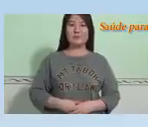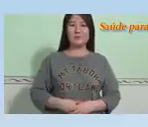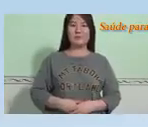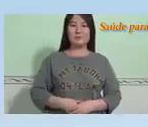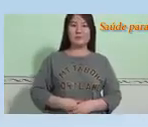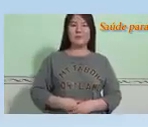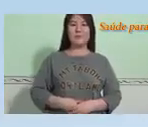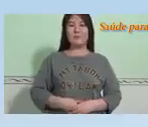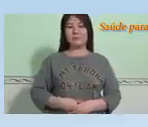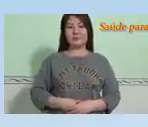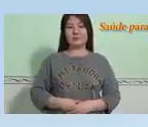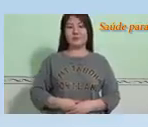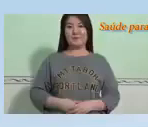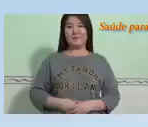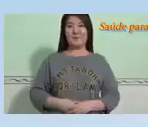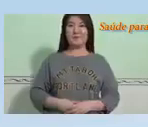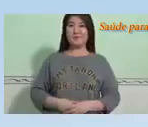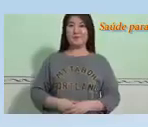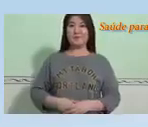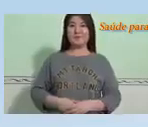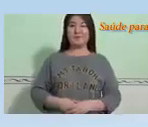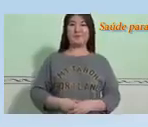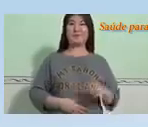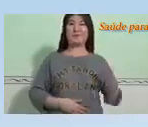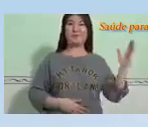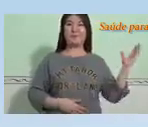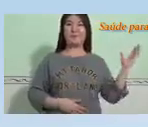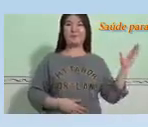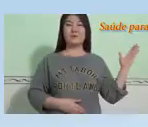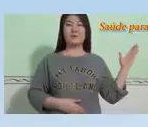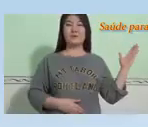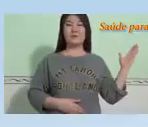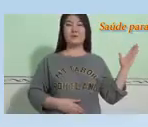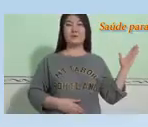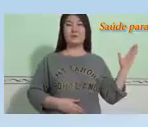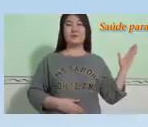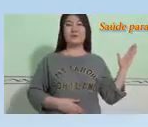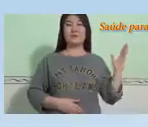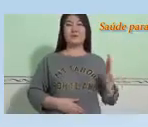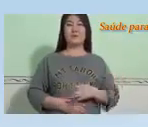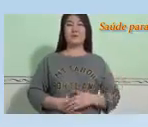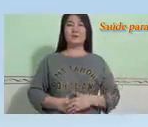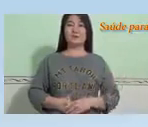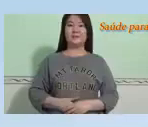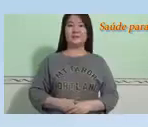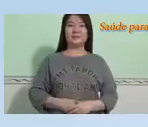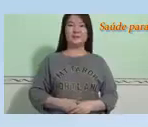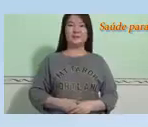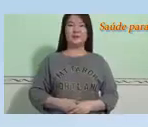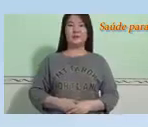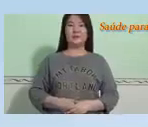MPORTANTEQU é a fisioterapia seja feita desde o momento que a doença foi diagnosticada, podendo ser feita em casa ou